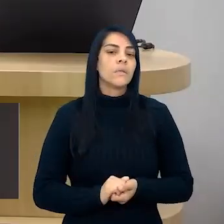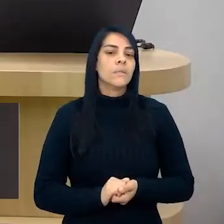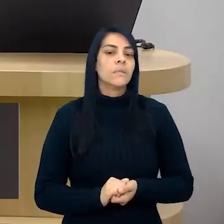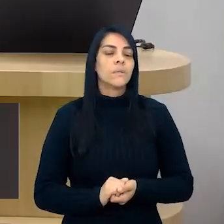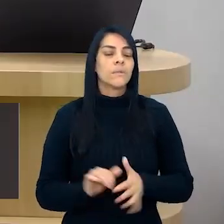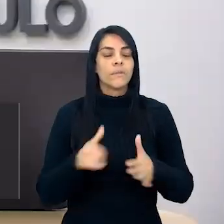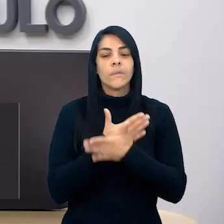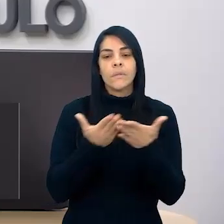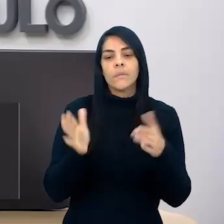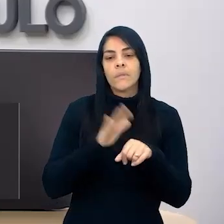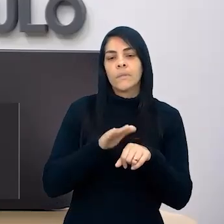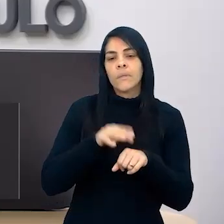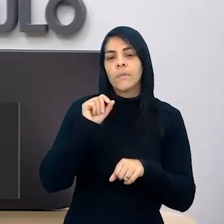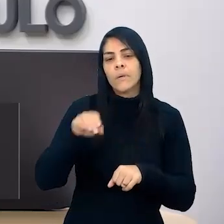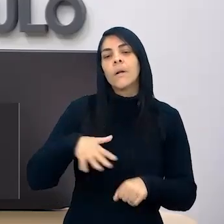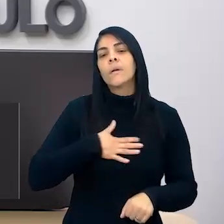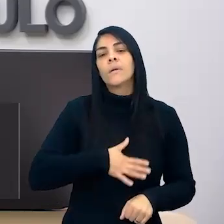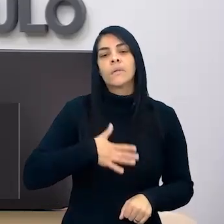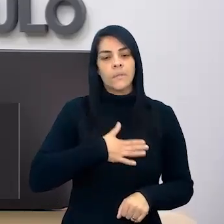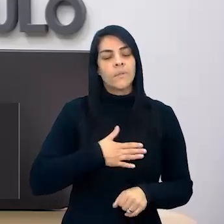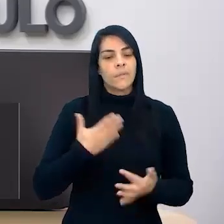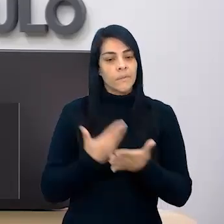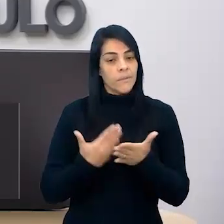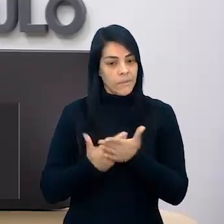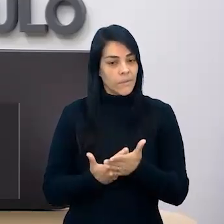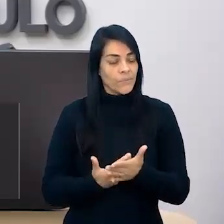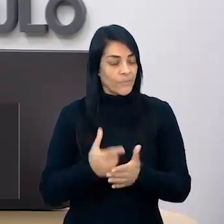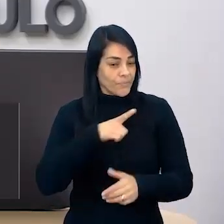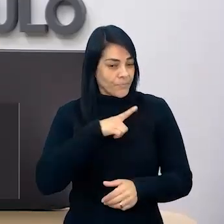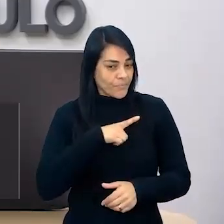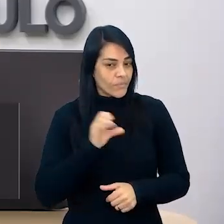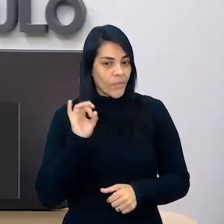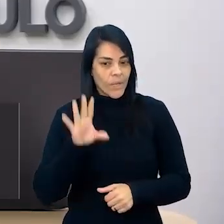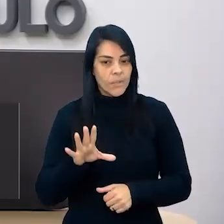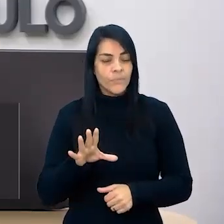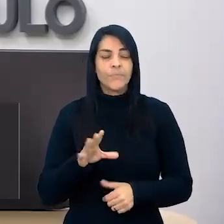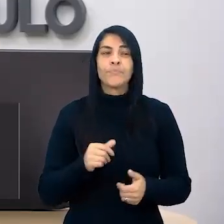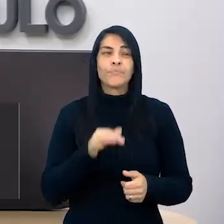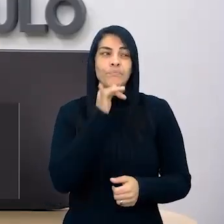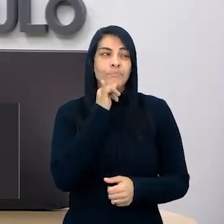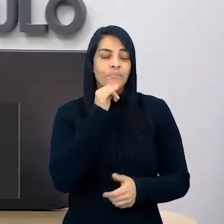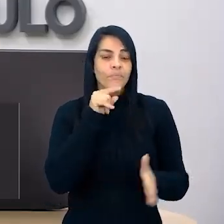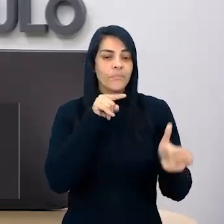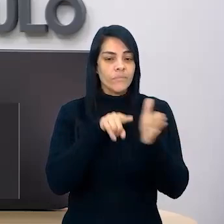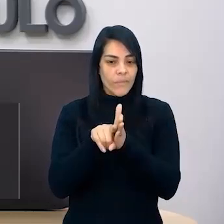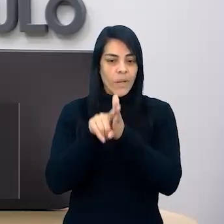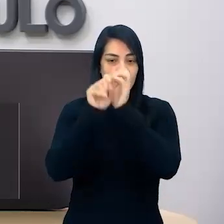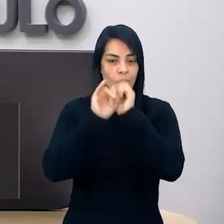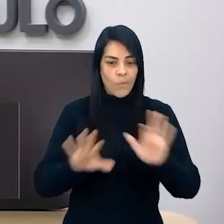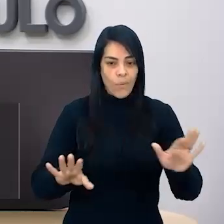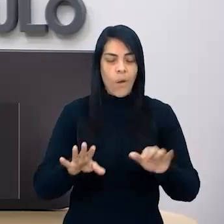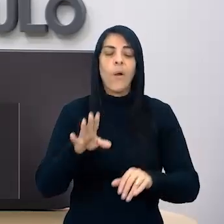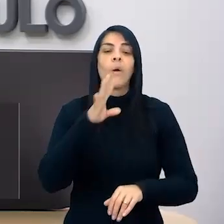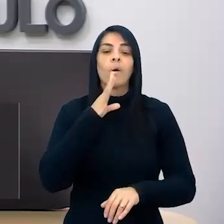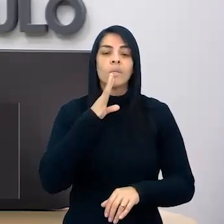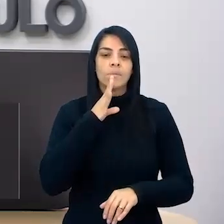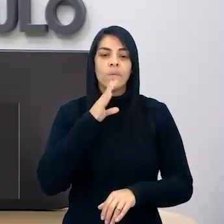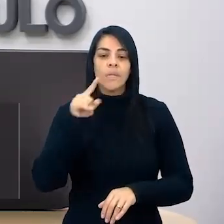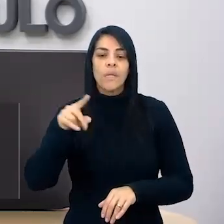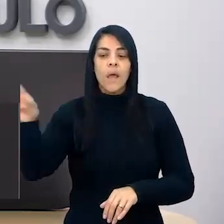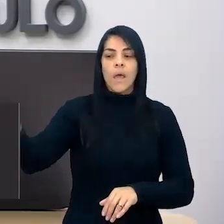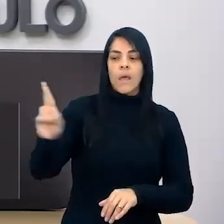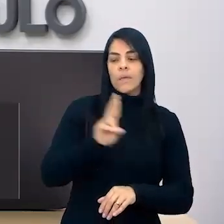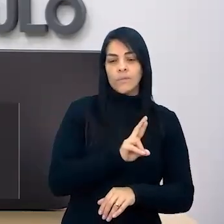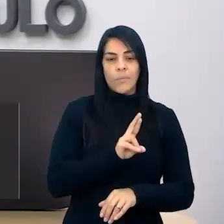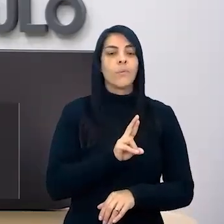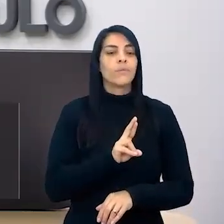Sim. que a gente gostaria que os estudantes fizessem. Então, a gente solta uma pergunta disparadora com conhecimentos prévios e eles vão